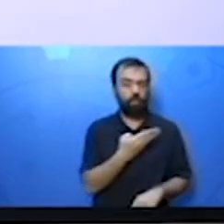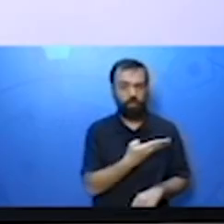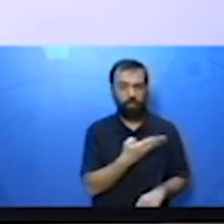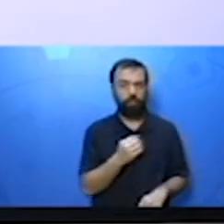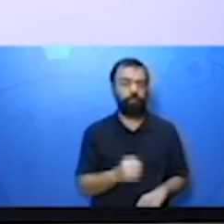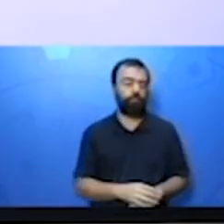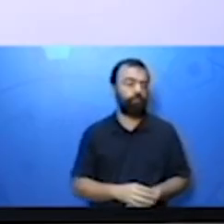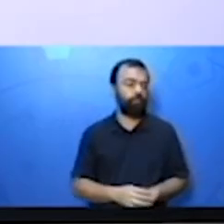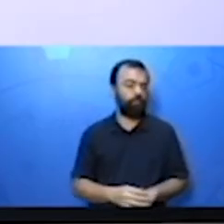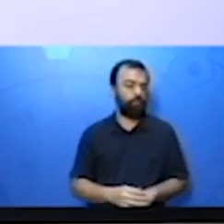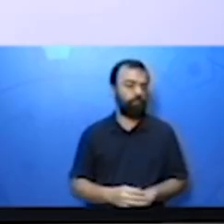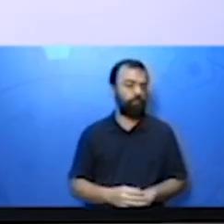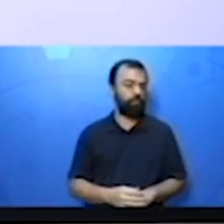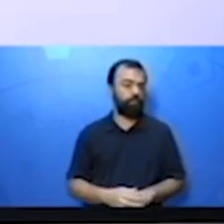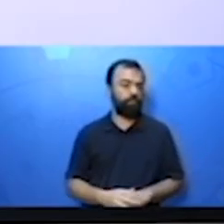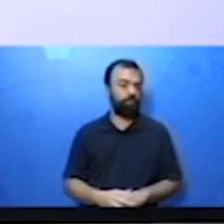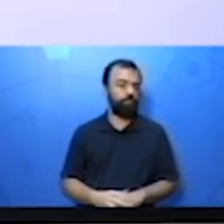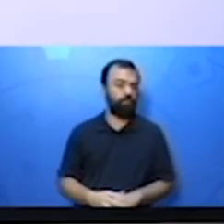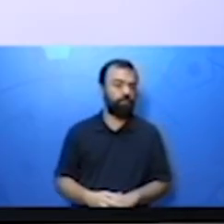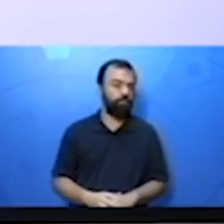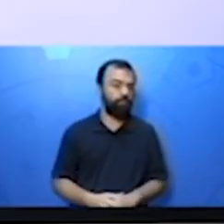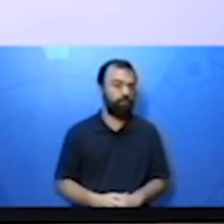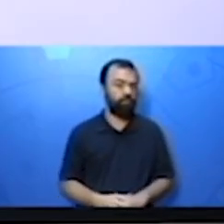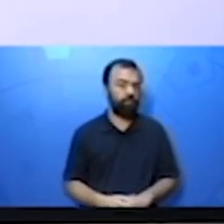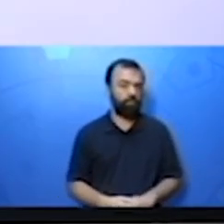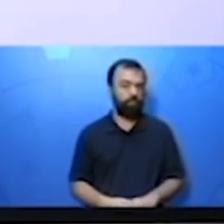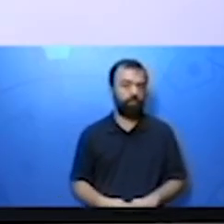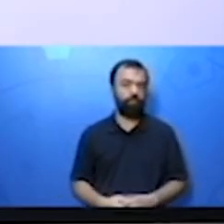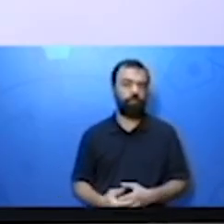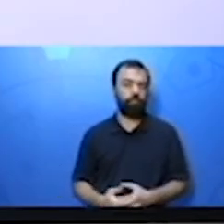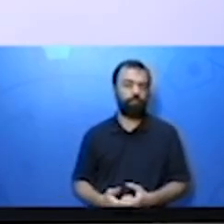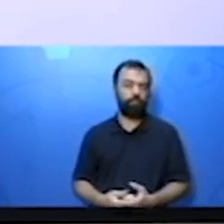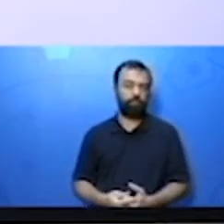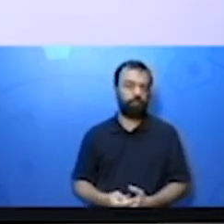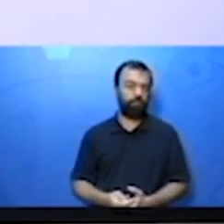minutos. B. 190 minutos.